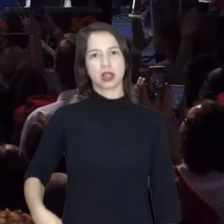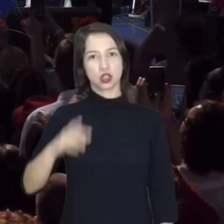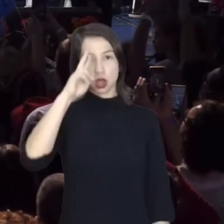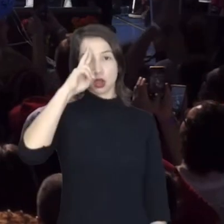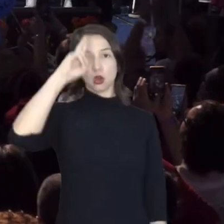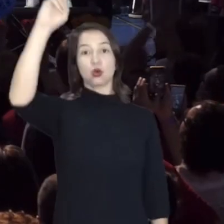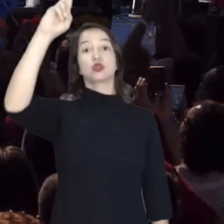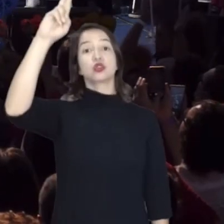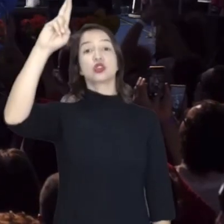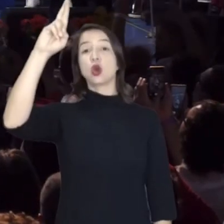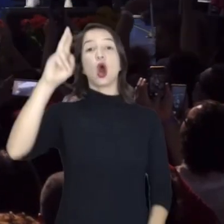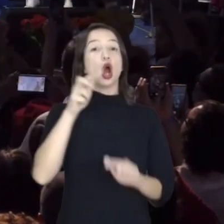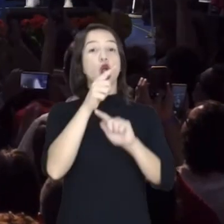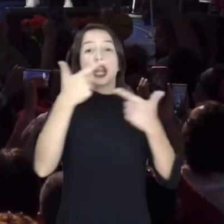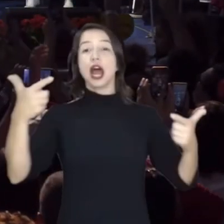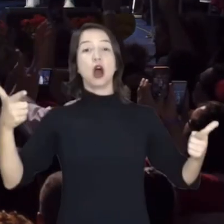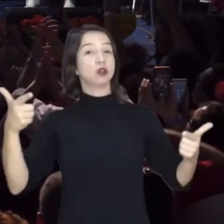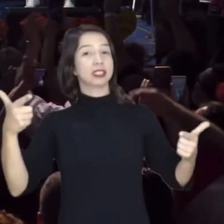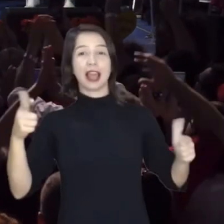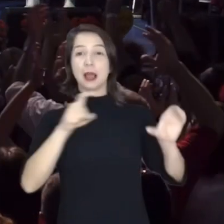à justiça desse país.